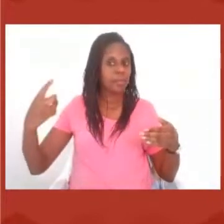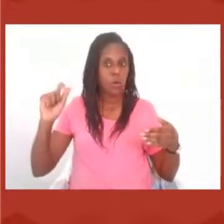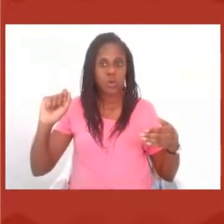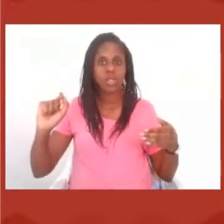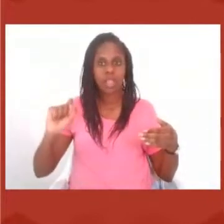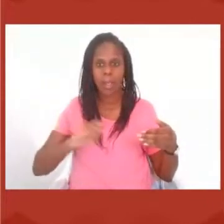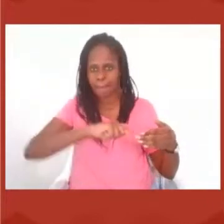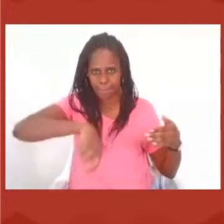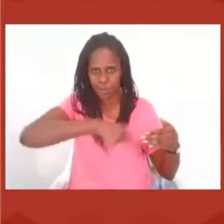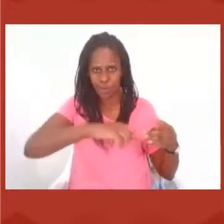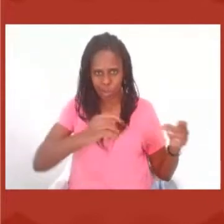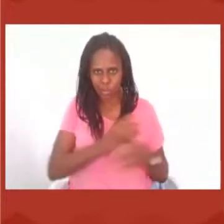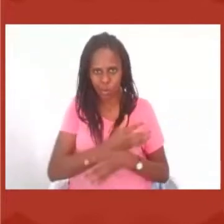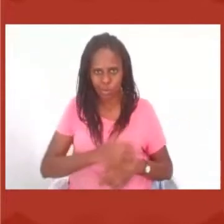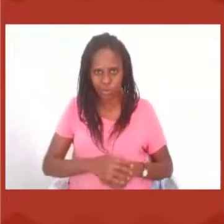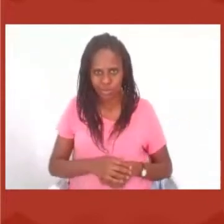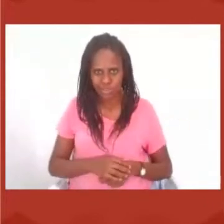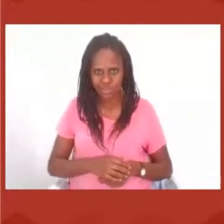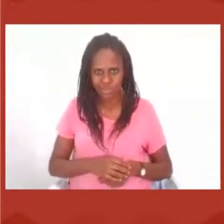Aquecimento. Não vou falar mais nada.